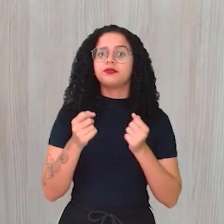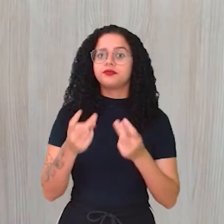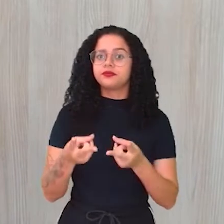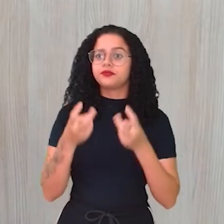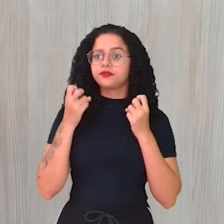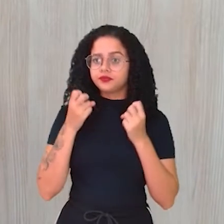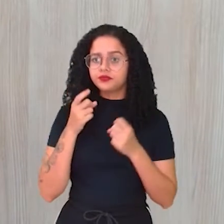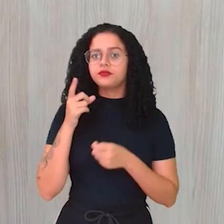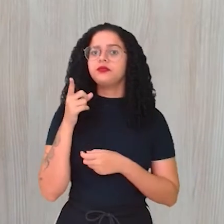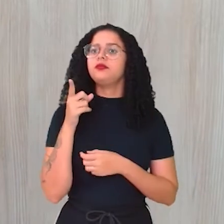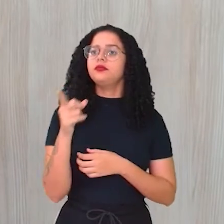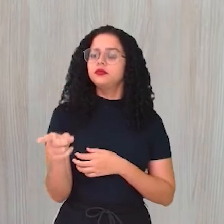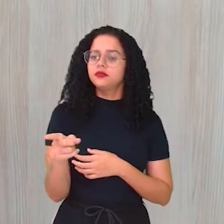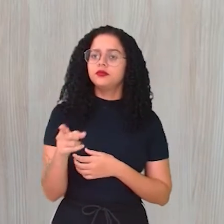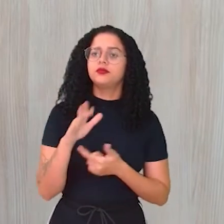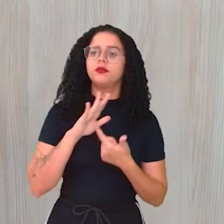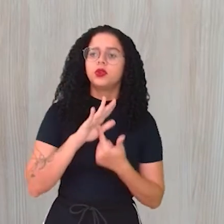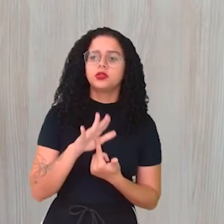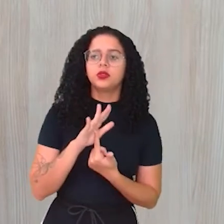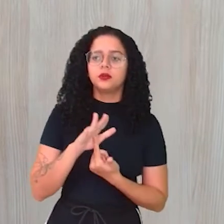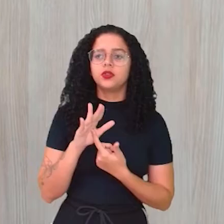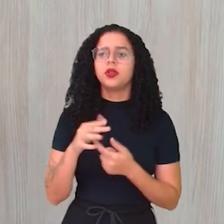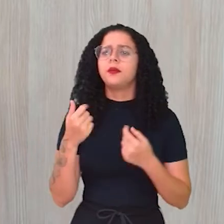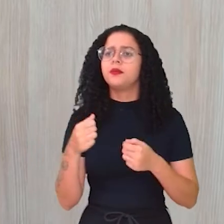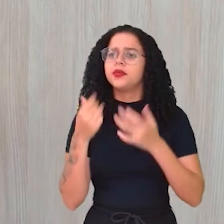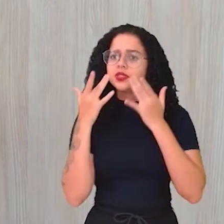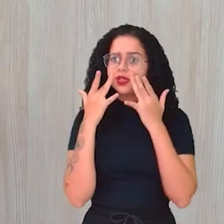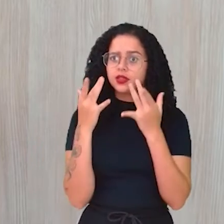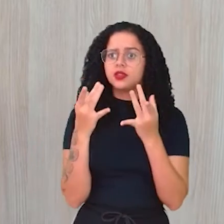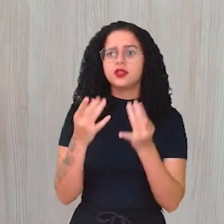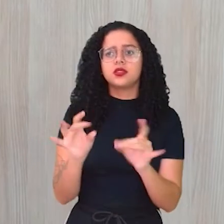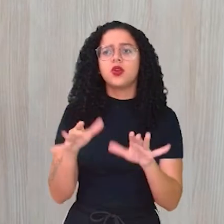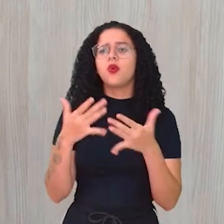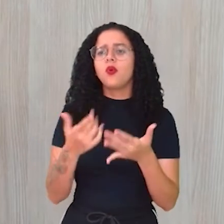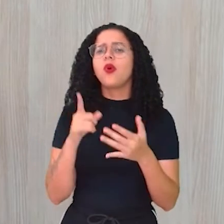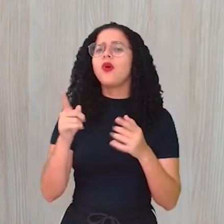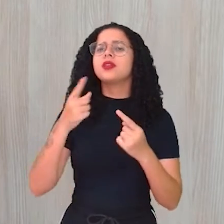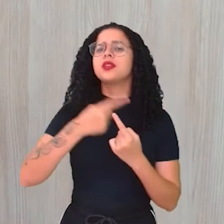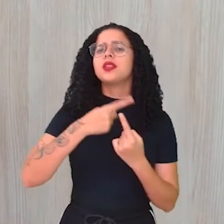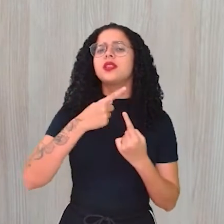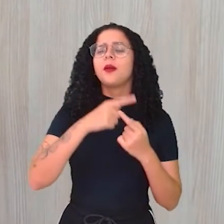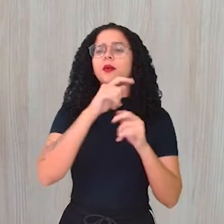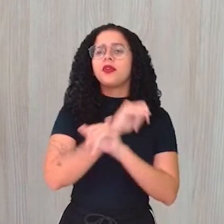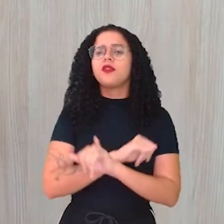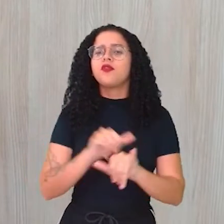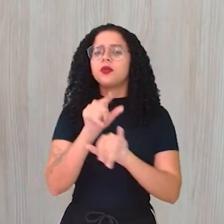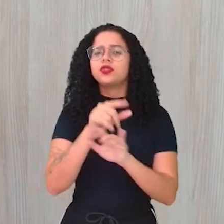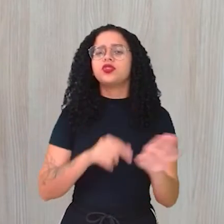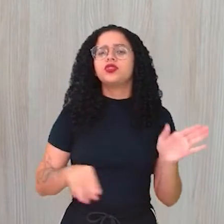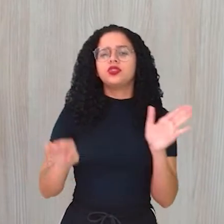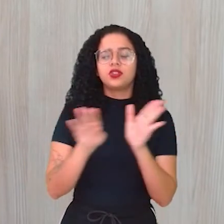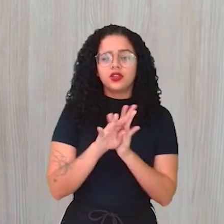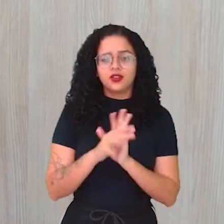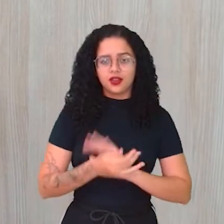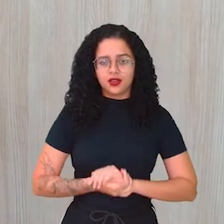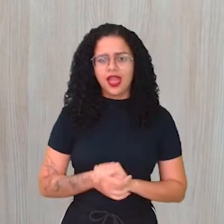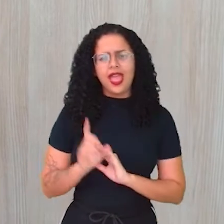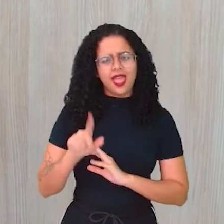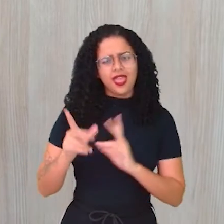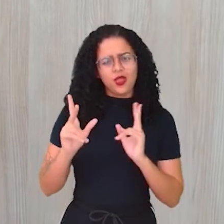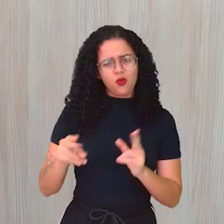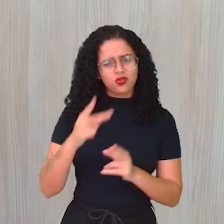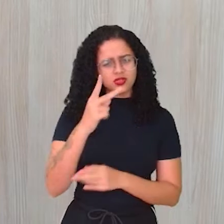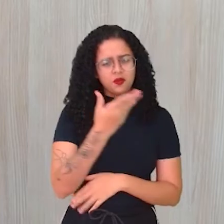observar que isso aparece aí, então tem que se ligar quais são esses tipos de informações que estão chegando para você. Será que é igual ao do